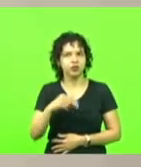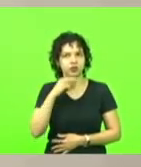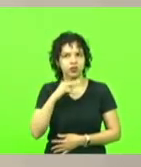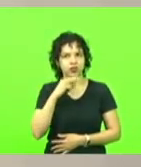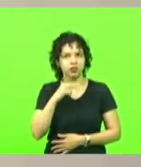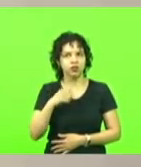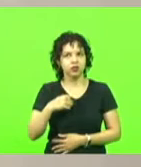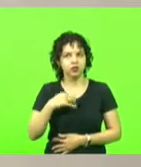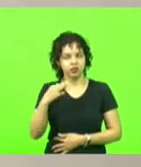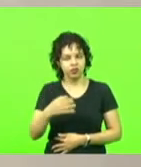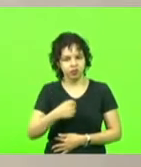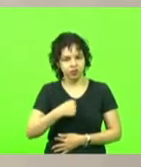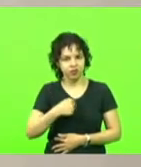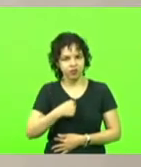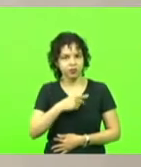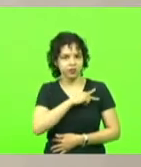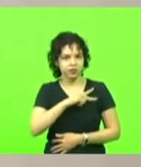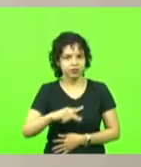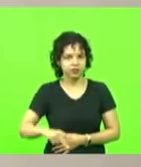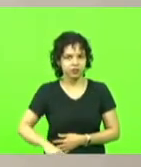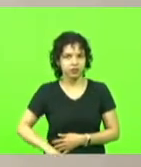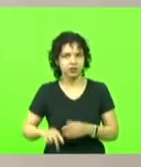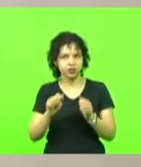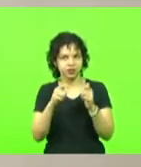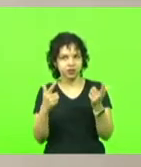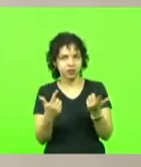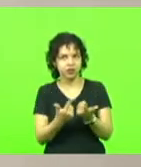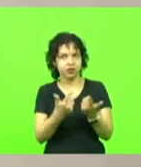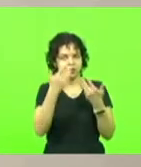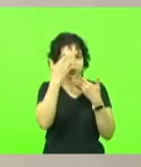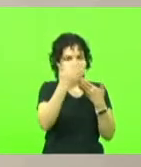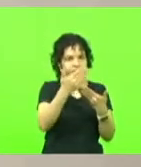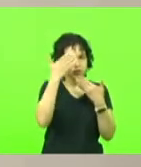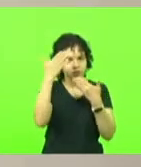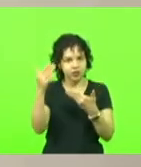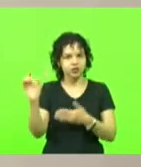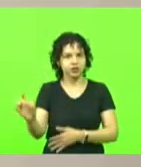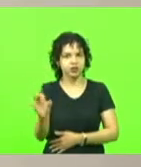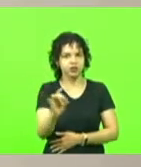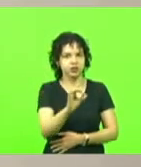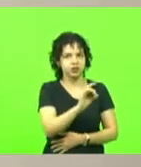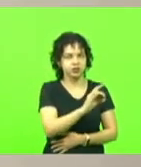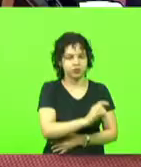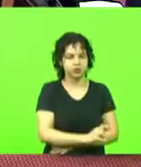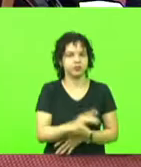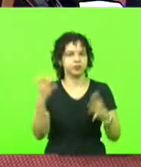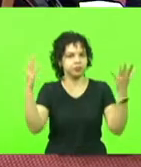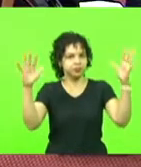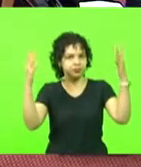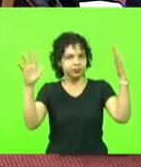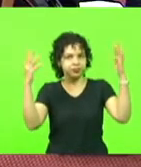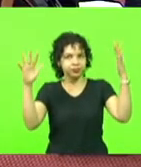casa. Obrigado, obrigado, obrigado a cada um de vocês.